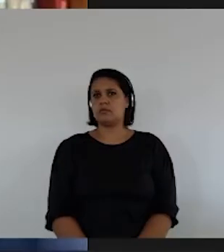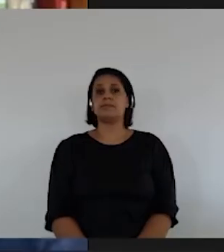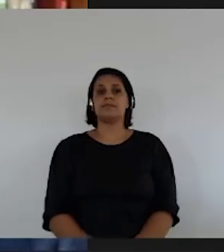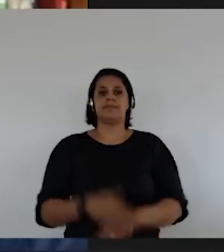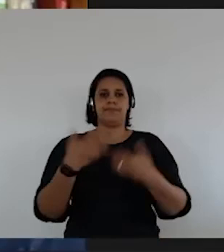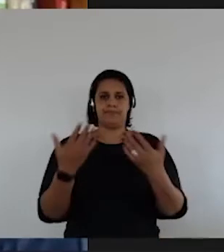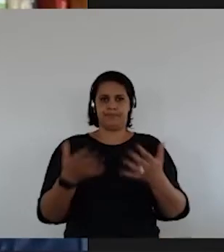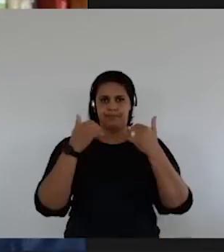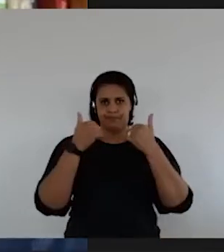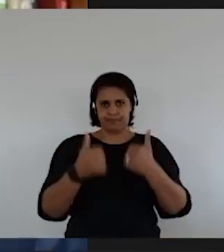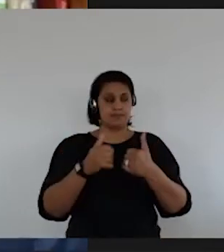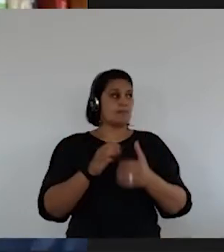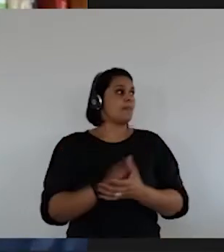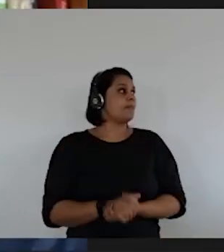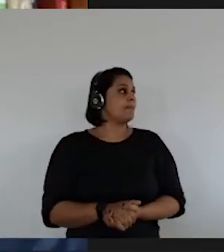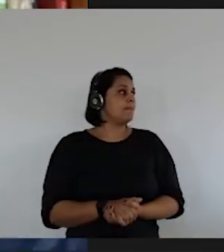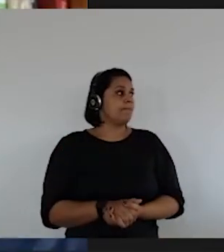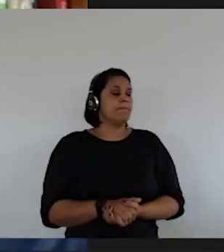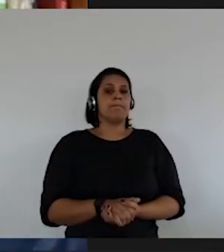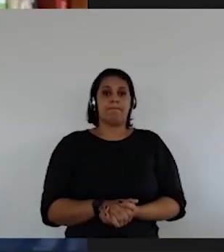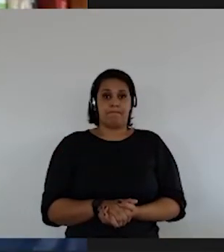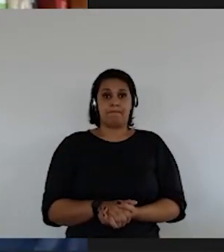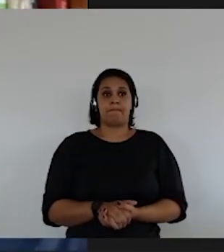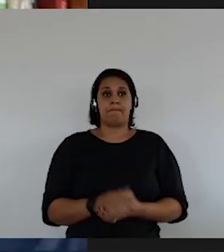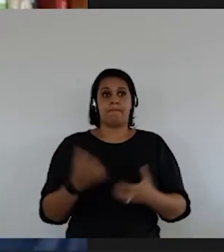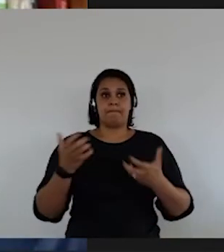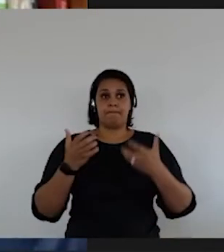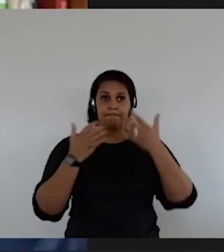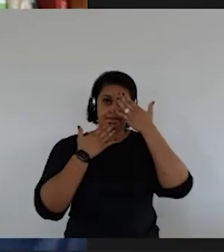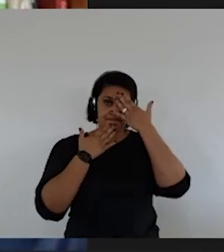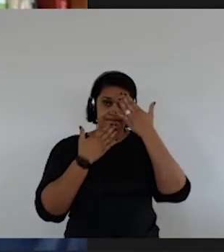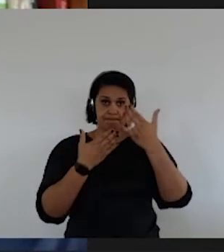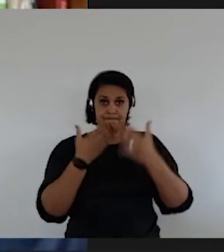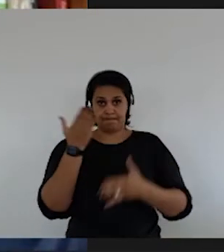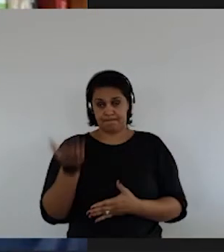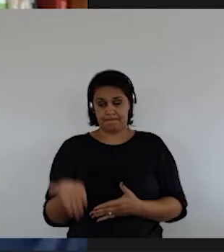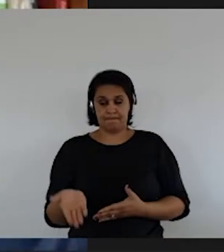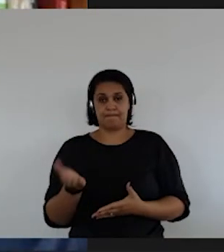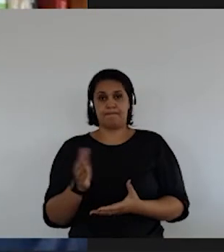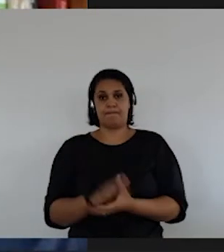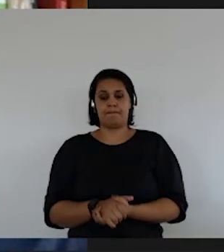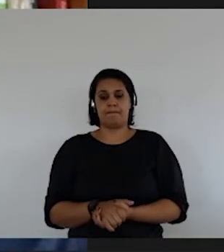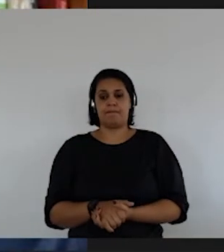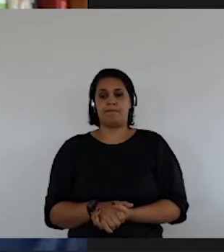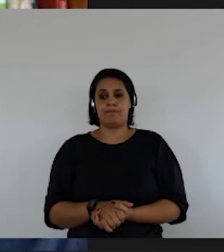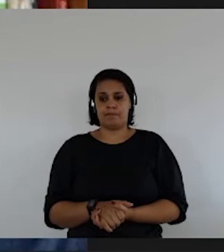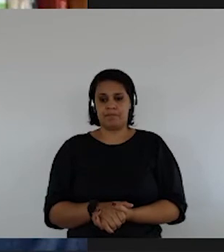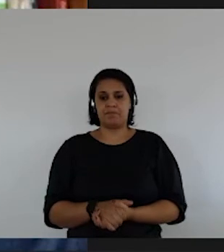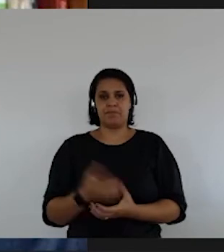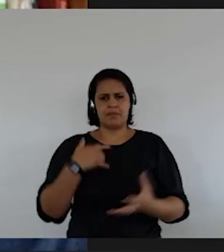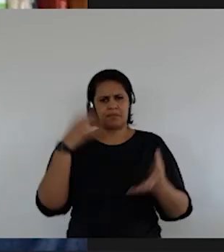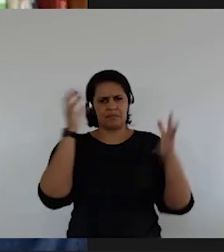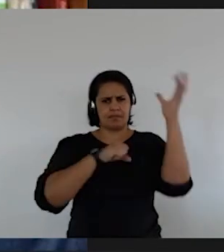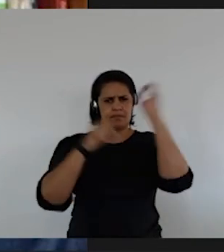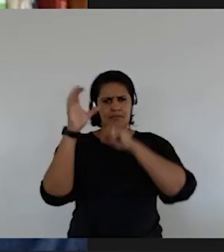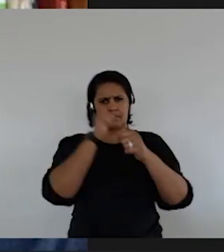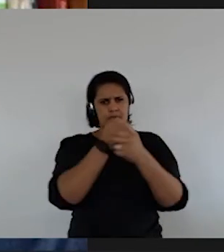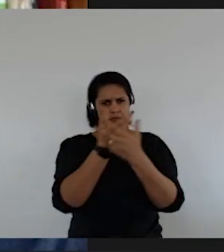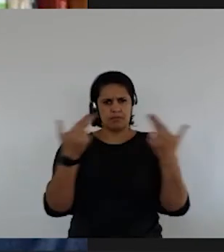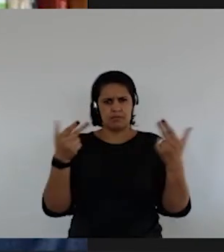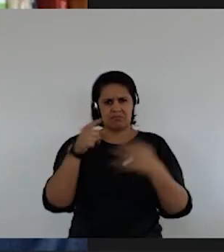Pois não. Olha, quero inicialmente agradecer o aprendizado proporcionado